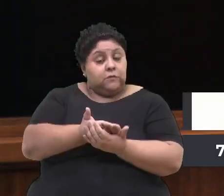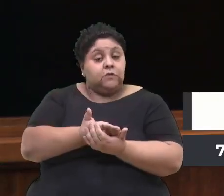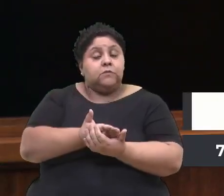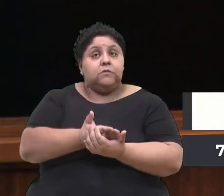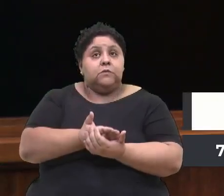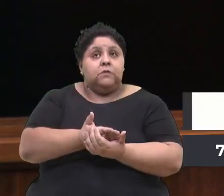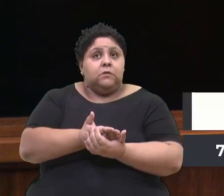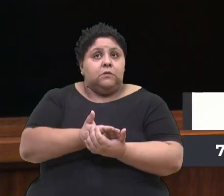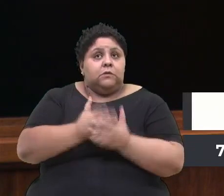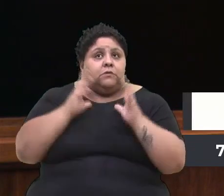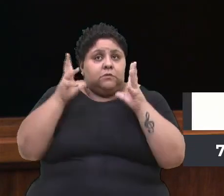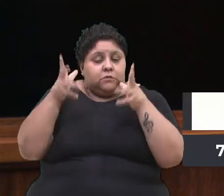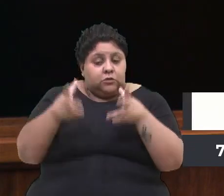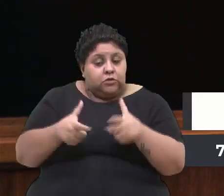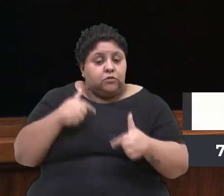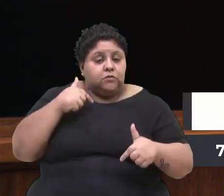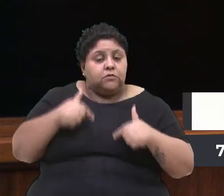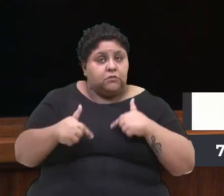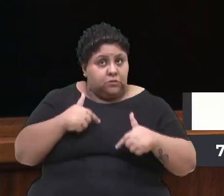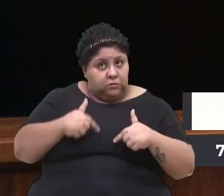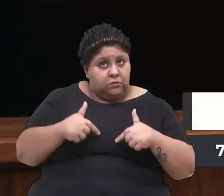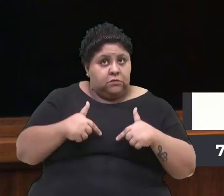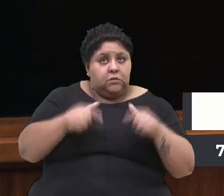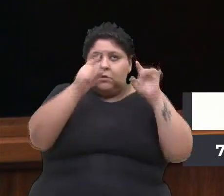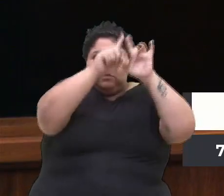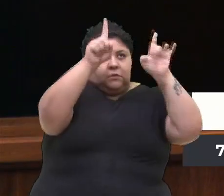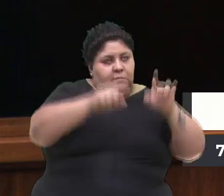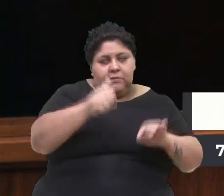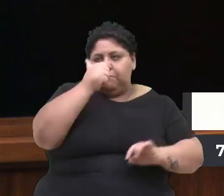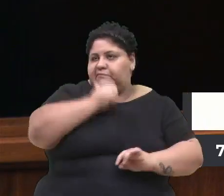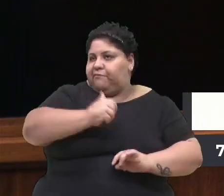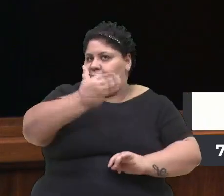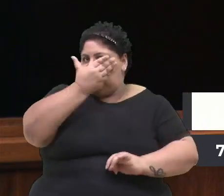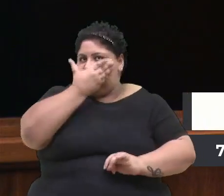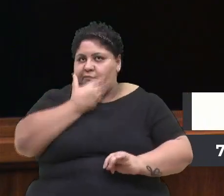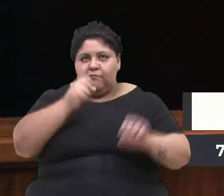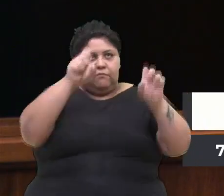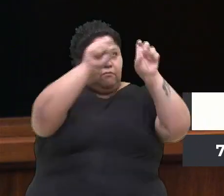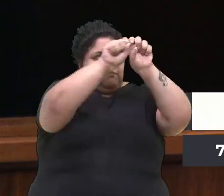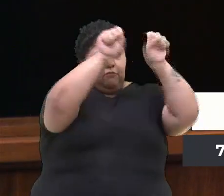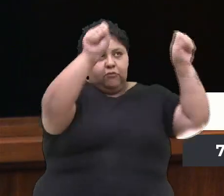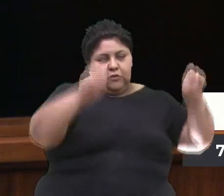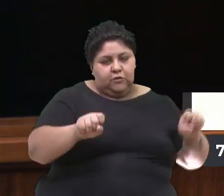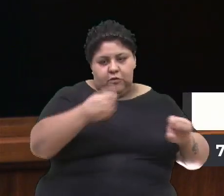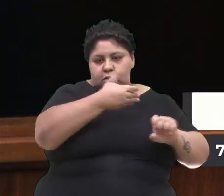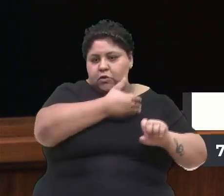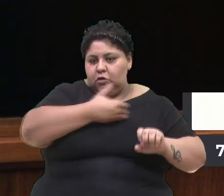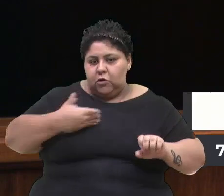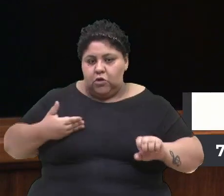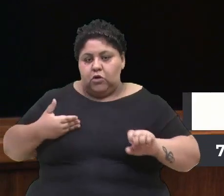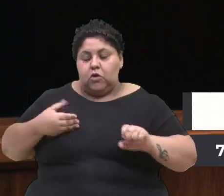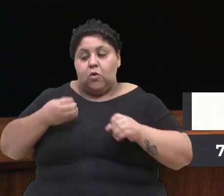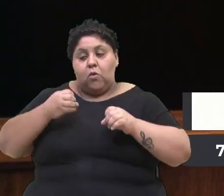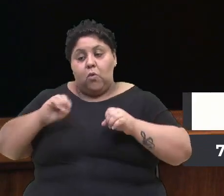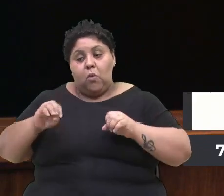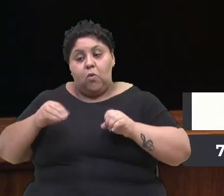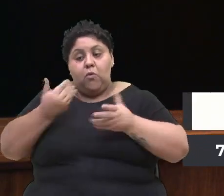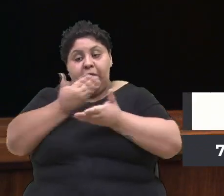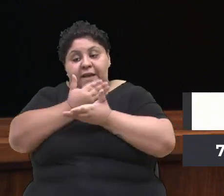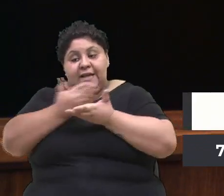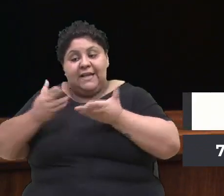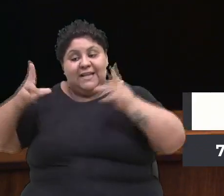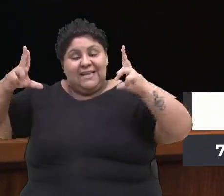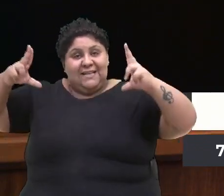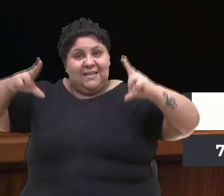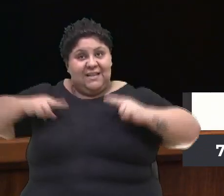todo trabalhador e trabalhadora, seja no sistema público como na iniciativa privada, o mínimo que